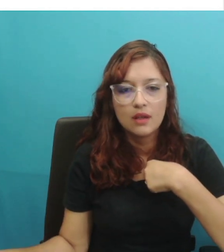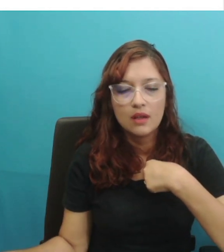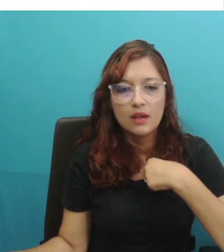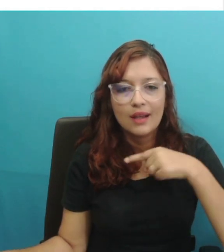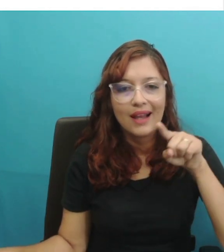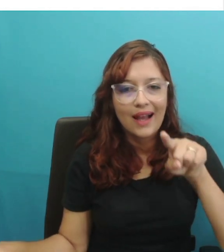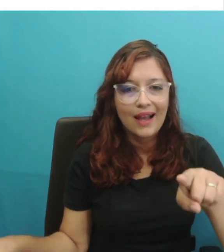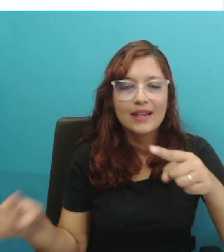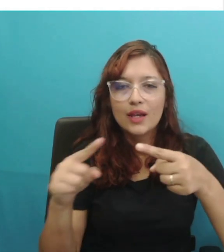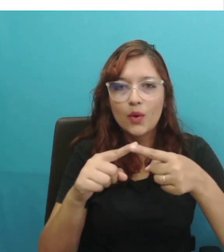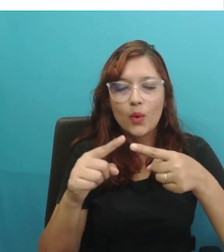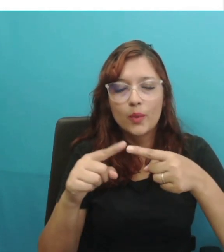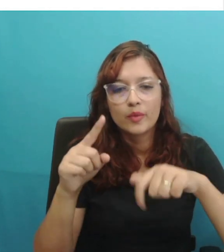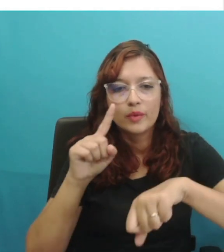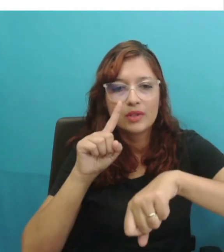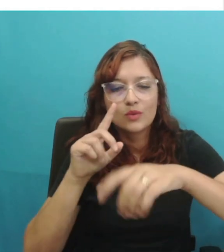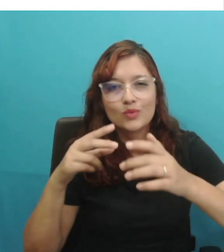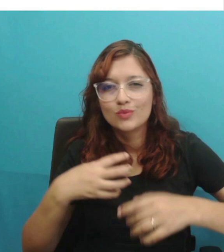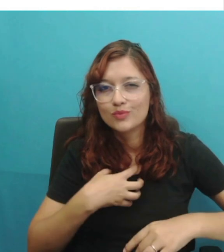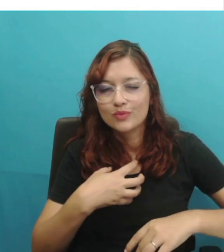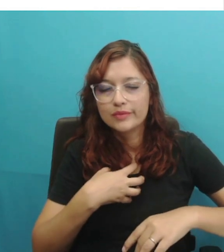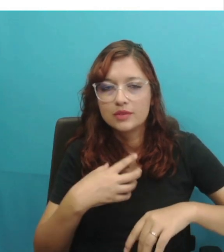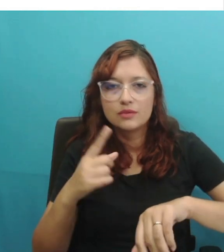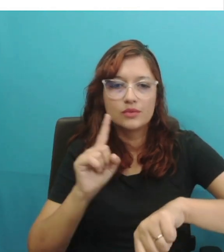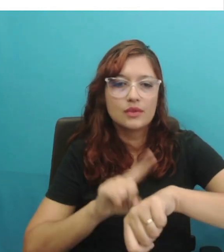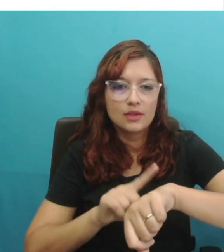Também se refere à primeira pessoa do singular.